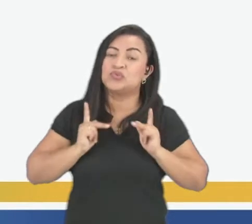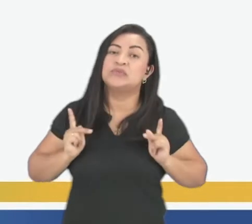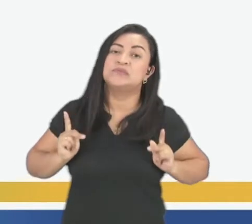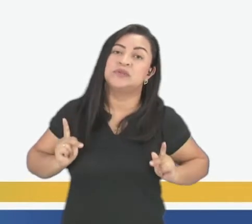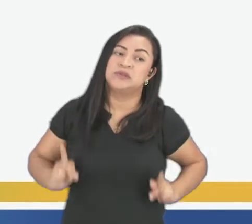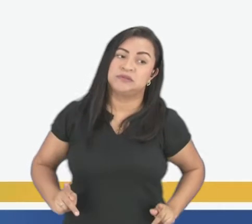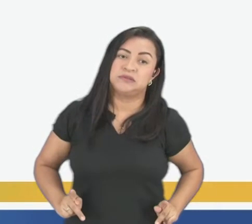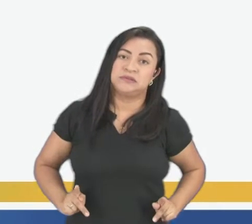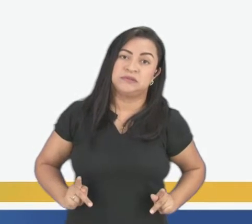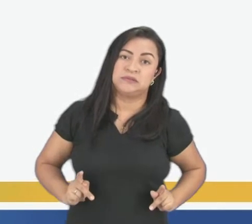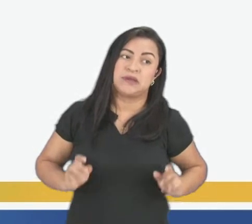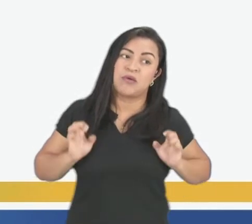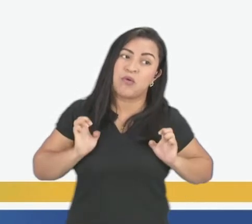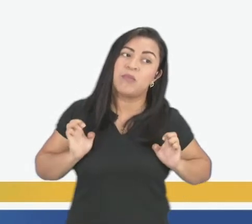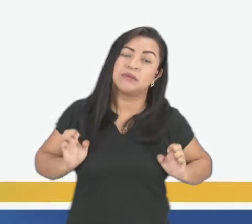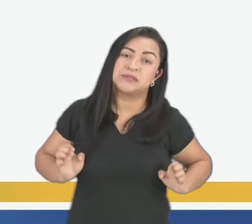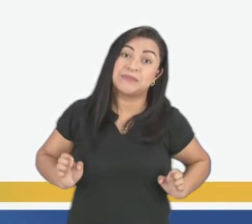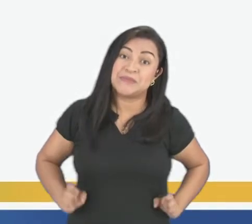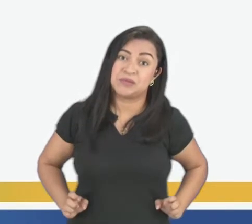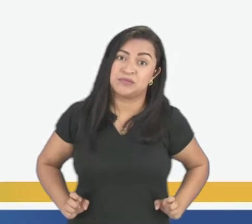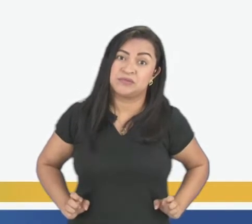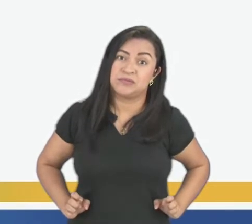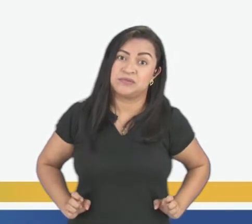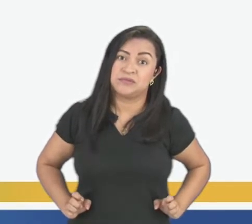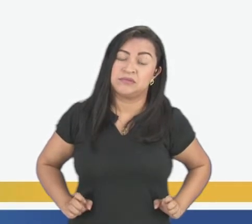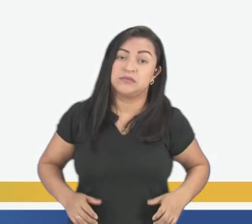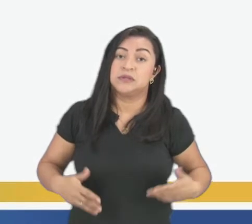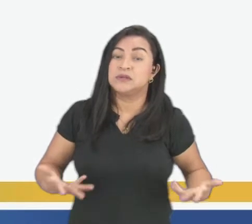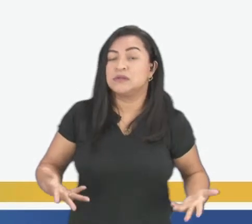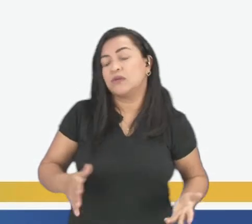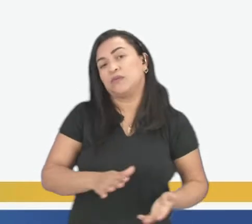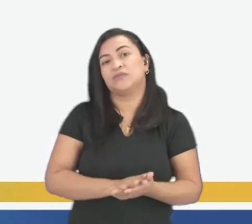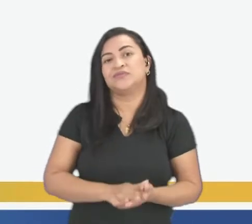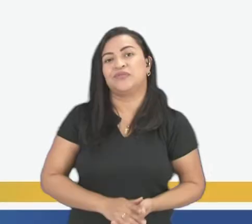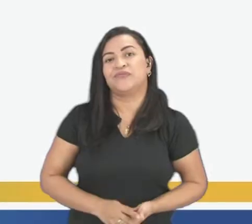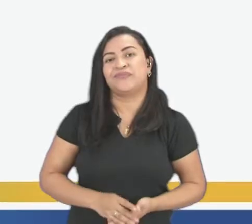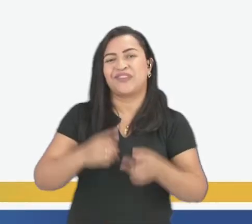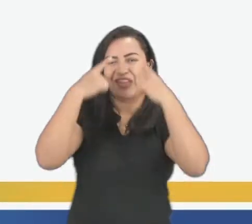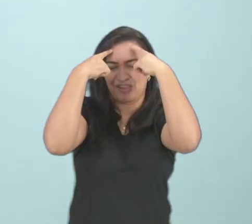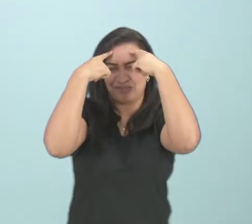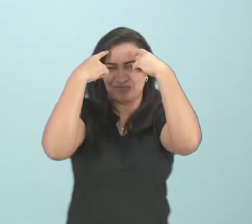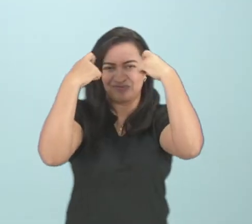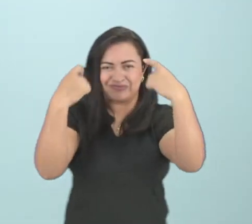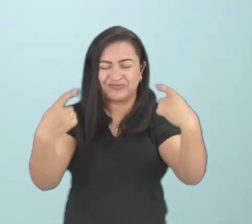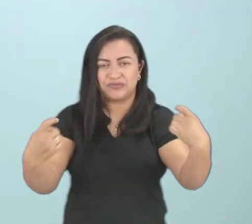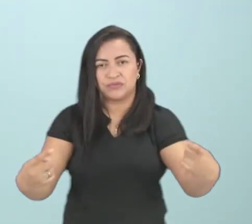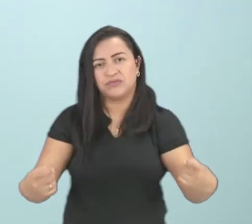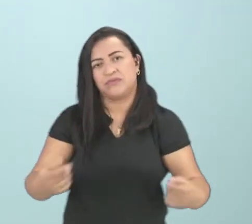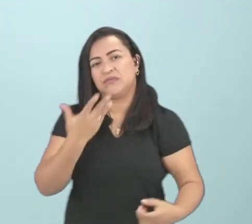Então, diante desses temas conflitantes como a violência, agora há pouco nós